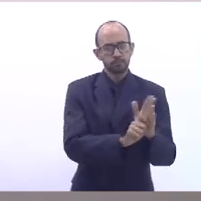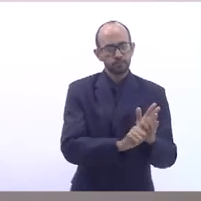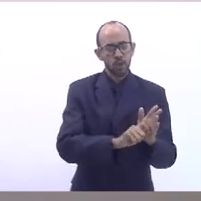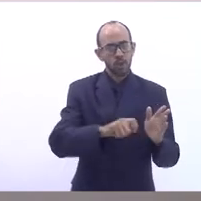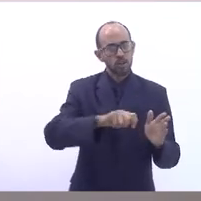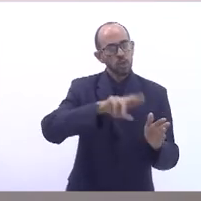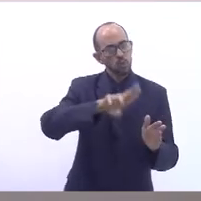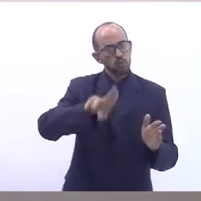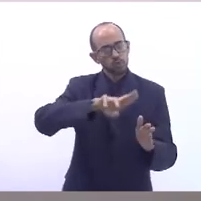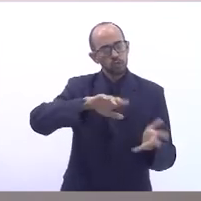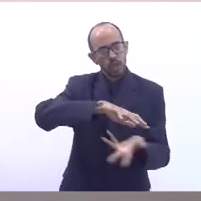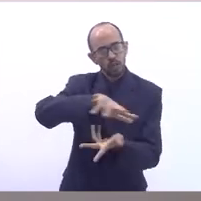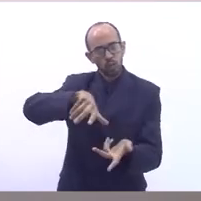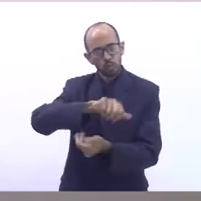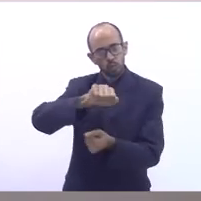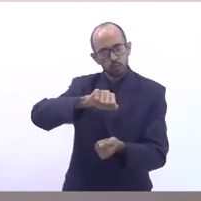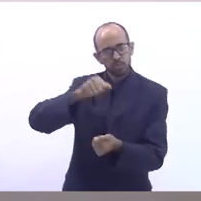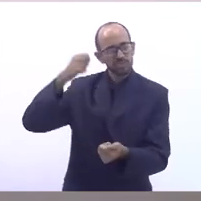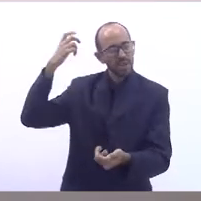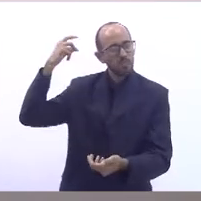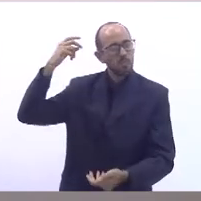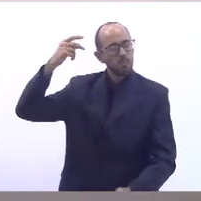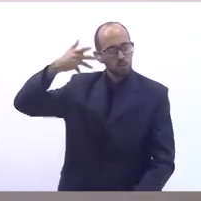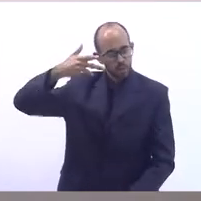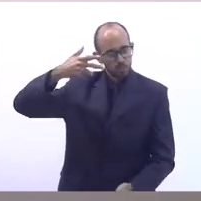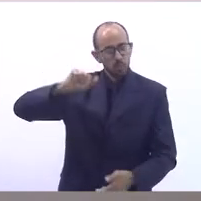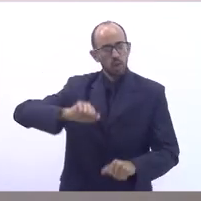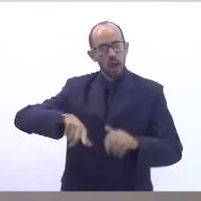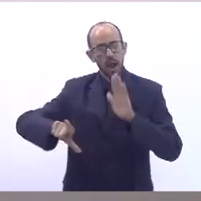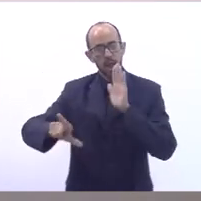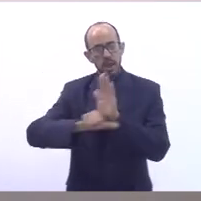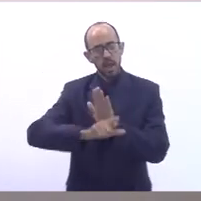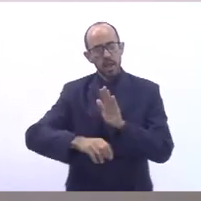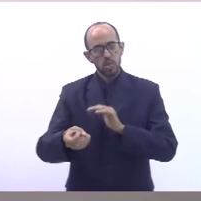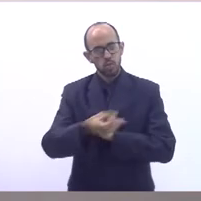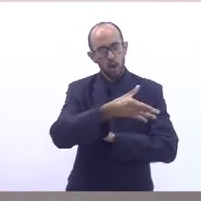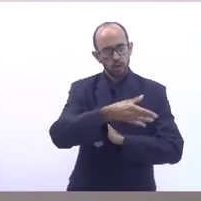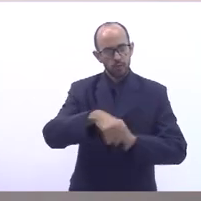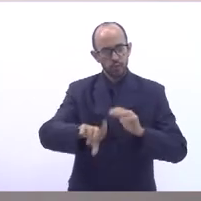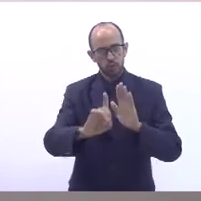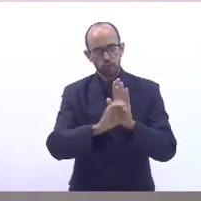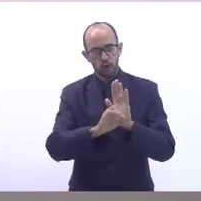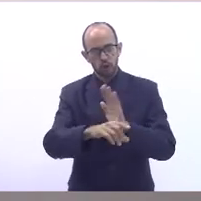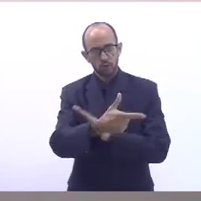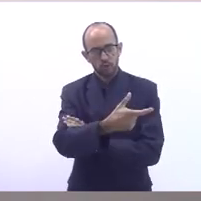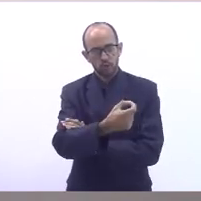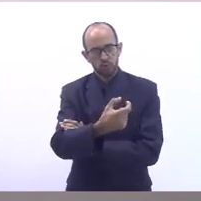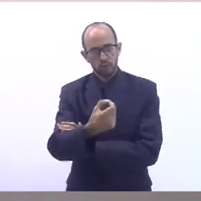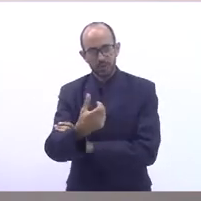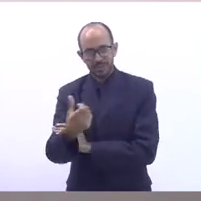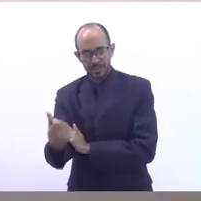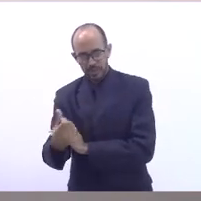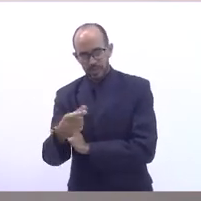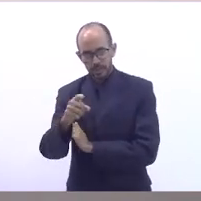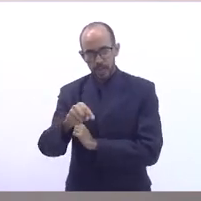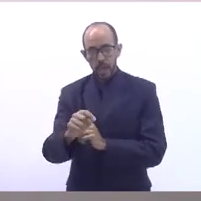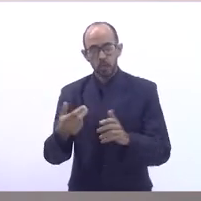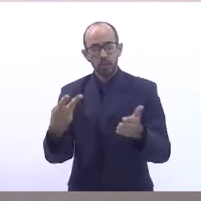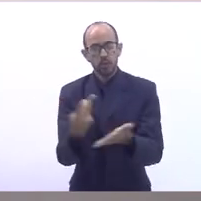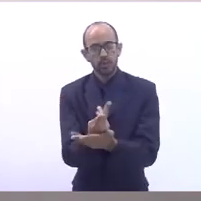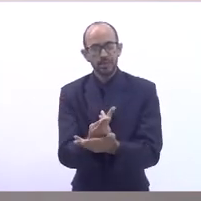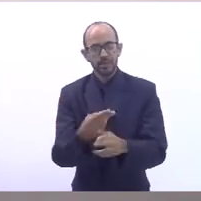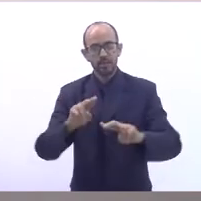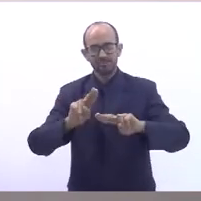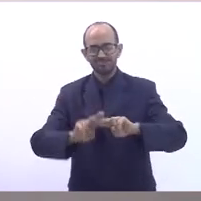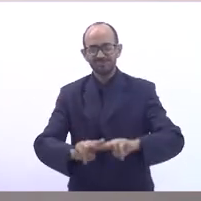pelo mundo inteiro há milhões de anos a nova lei de drogas 11.343 de 2006 é a causa do super lançamento em condições